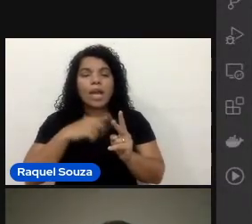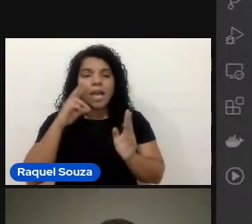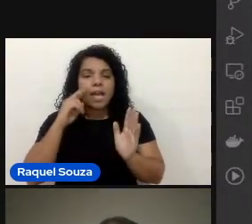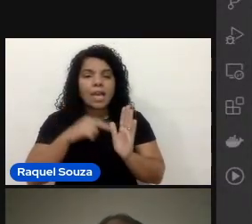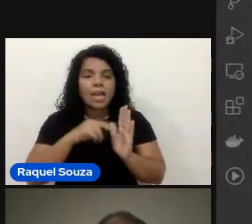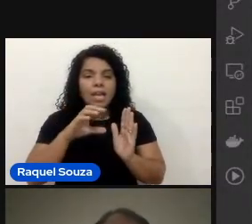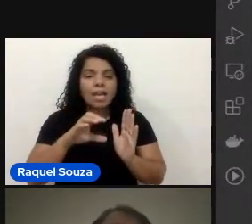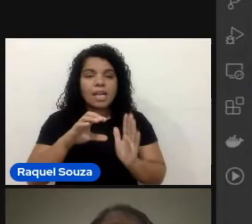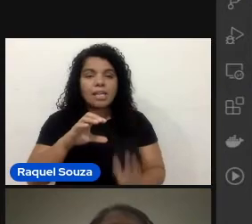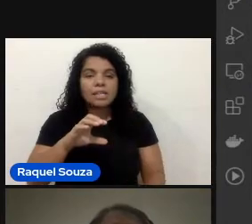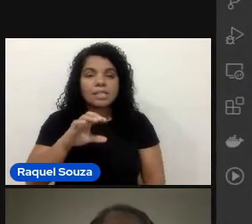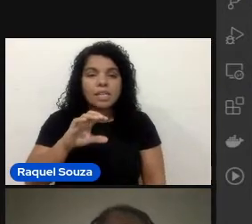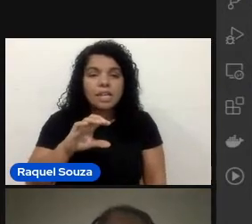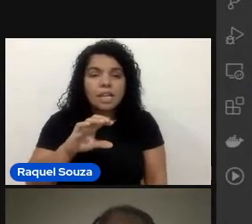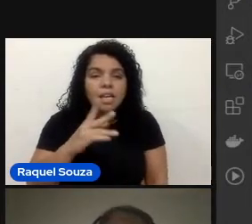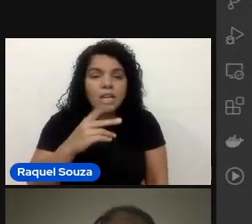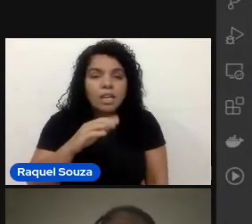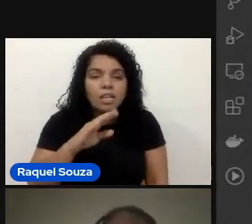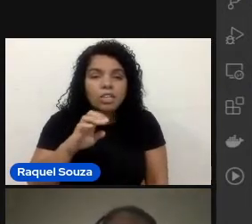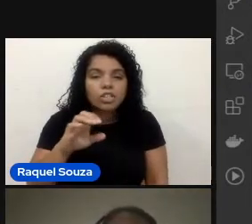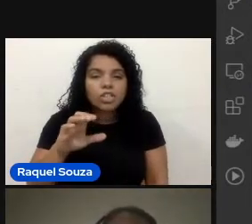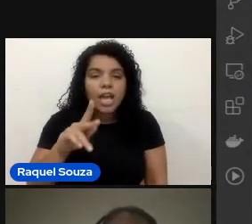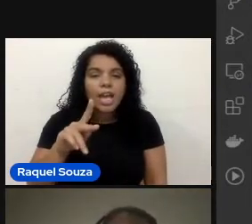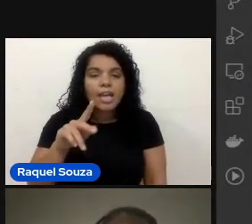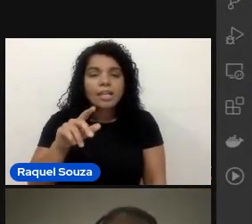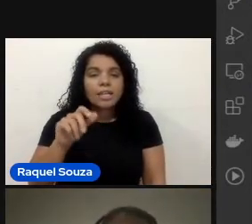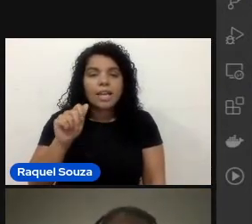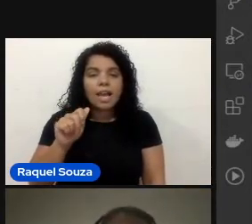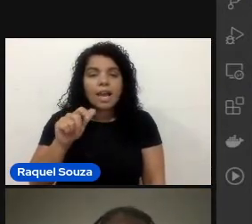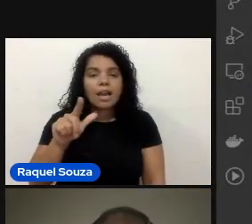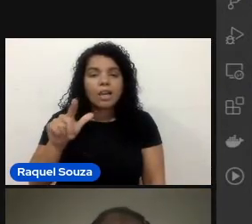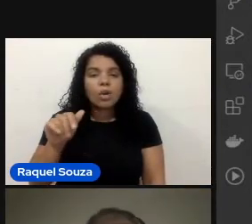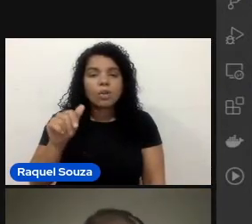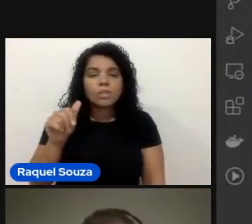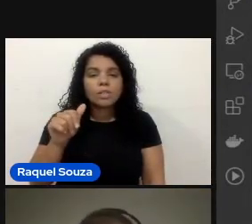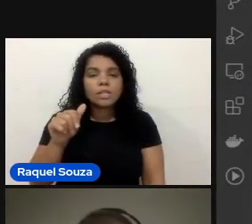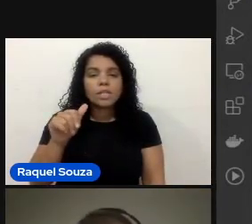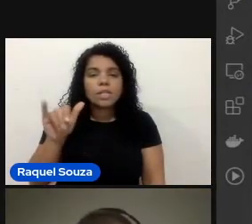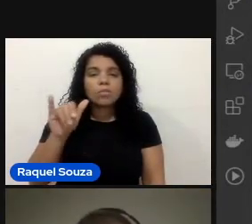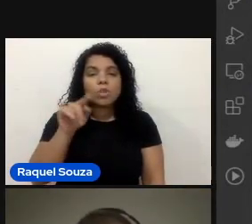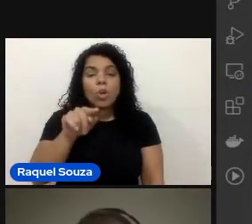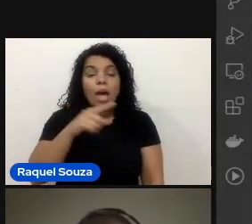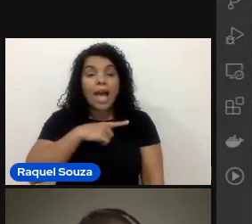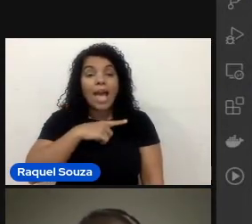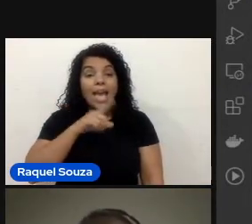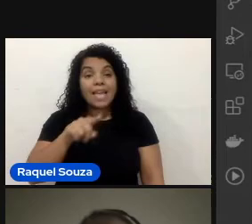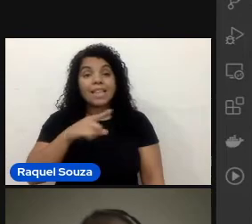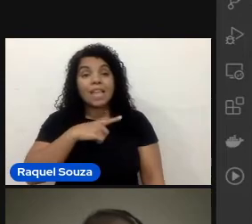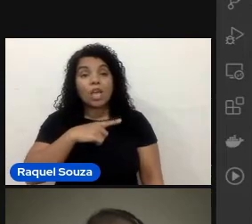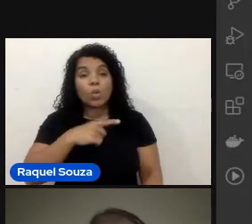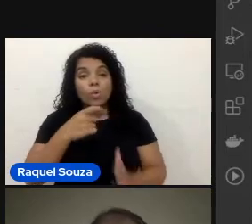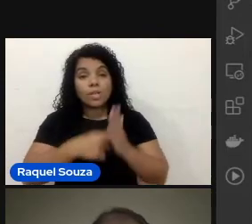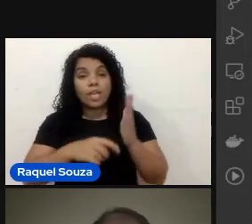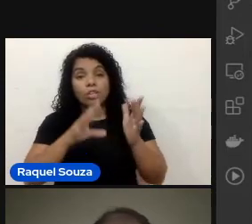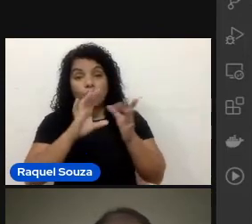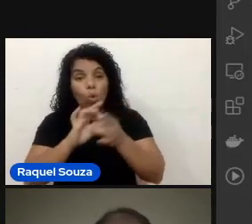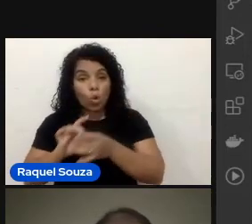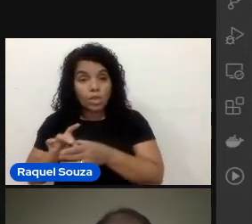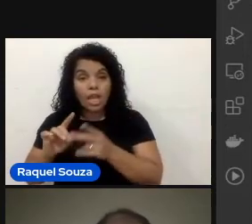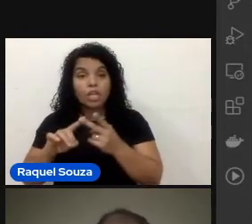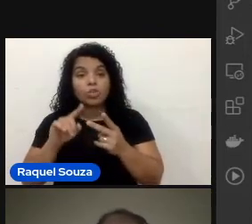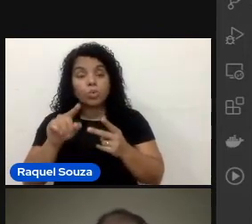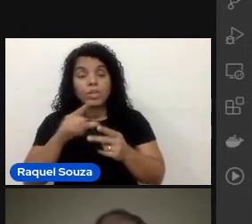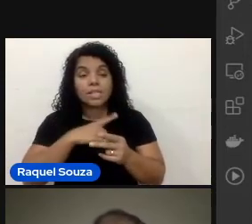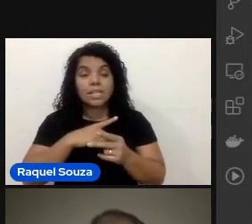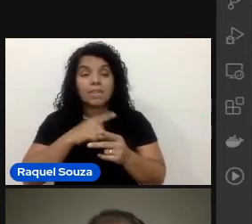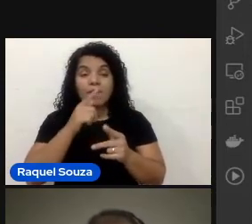11y, você vai ter a instância de page, um contexto, vou explicar o que é isso, e aqui você vai estar